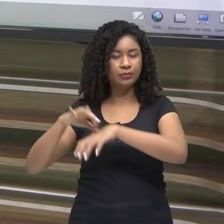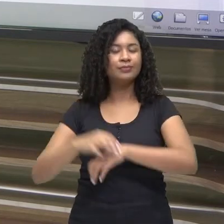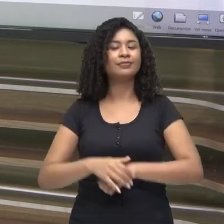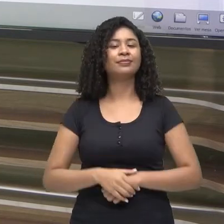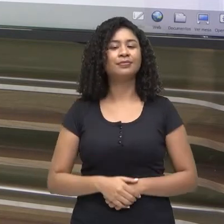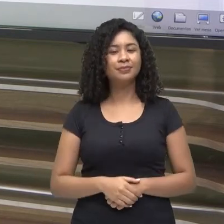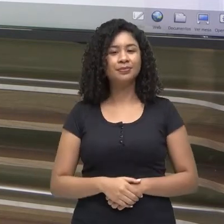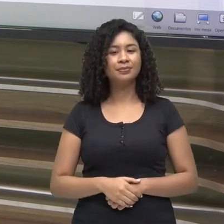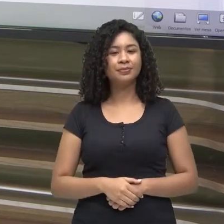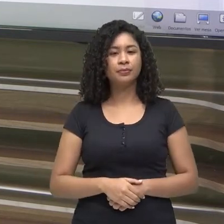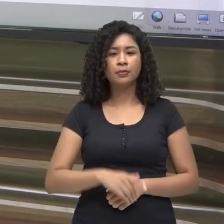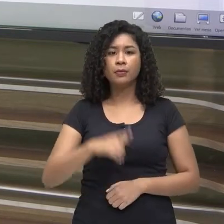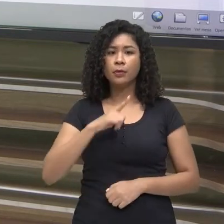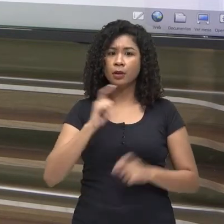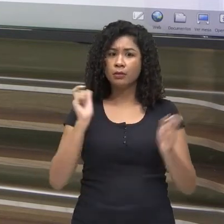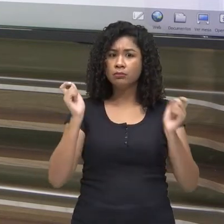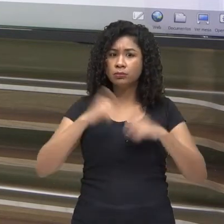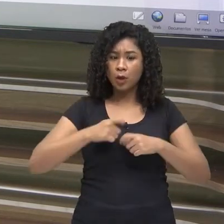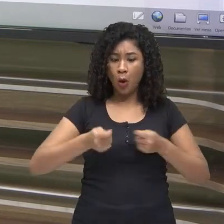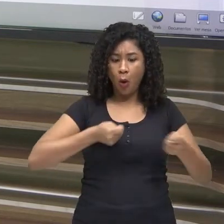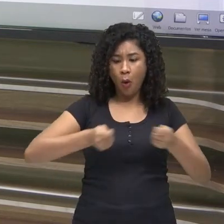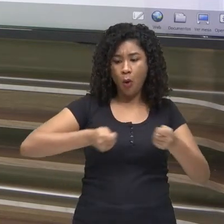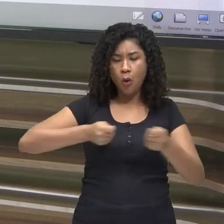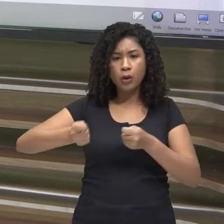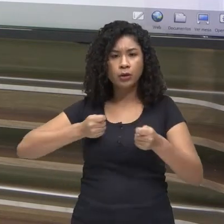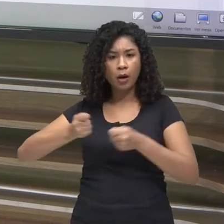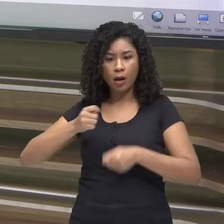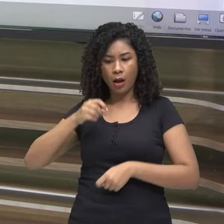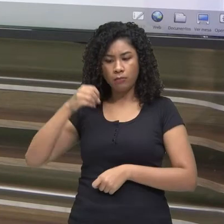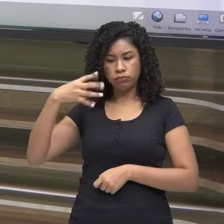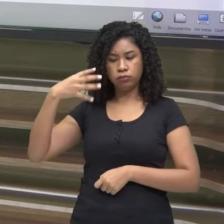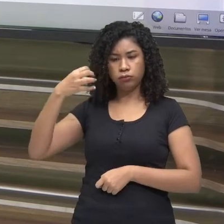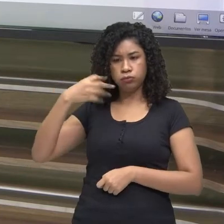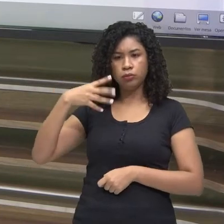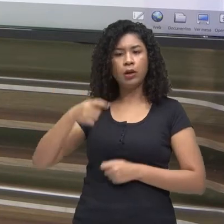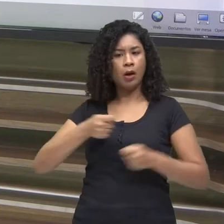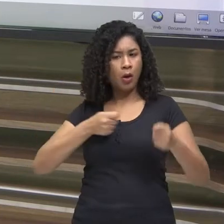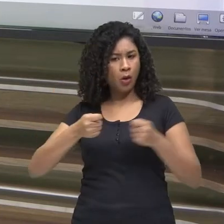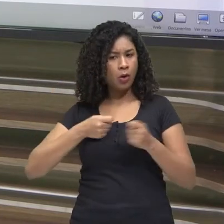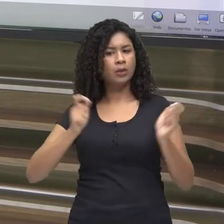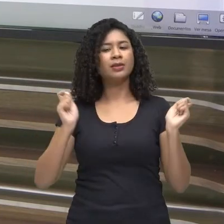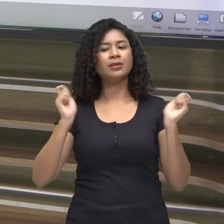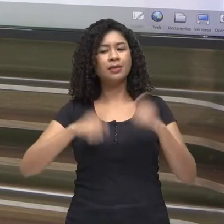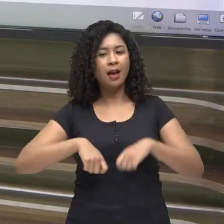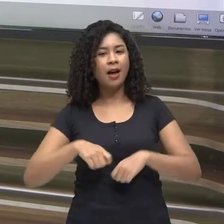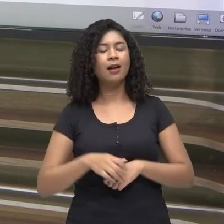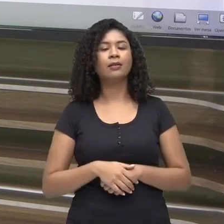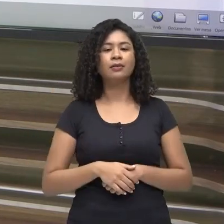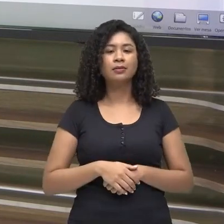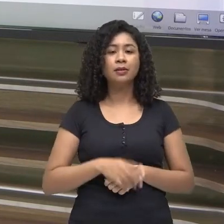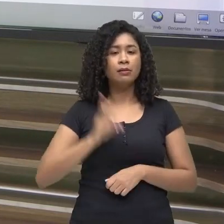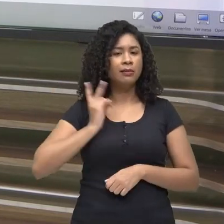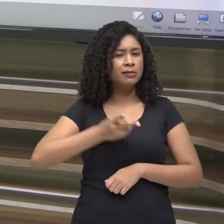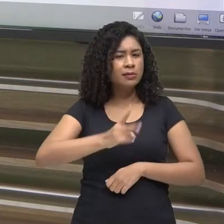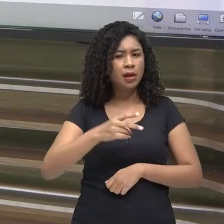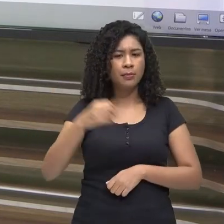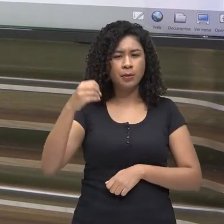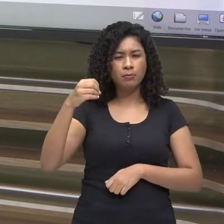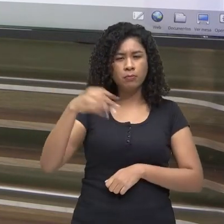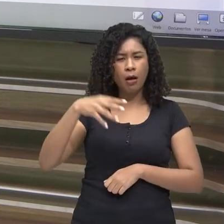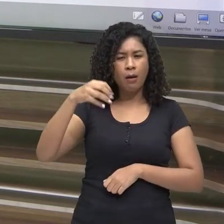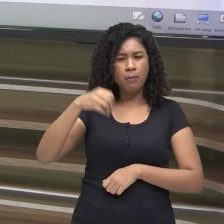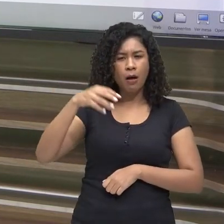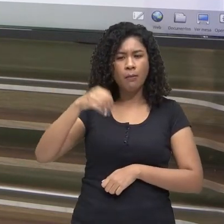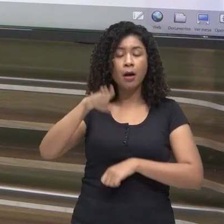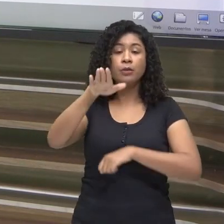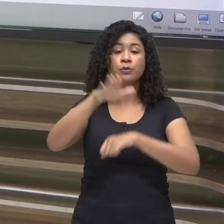tem completo domínio sobre essa emissão de luz, né? Tanto que ele usa essa emissão de luz para chamar parceiras para a